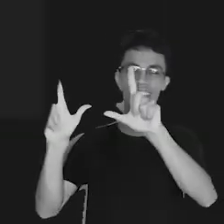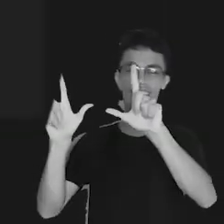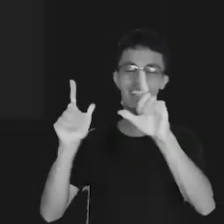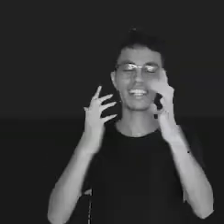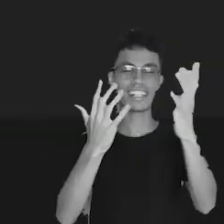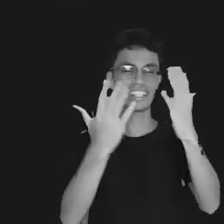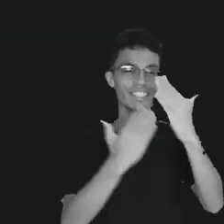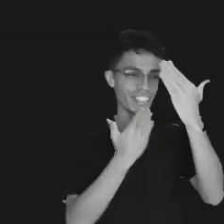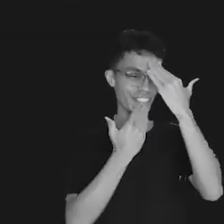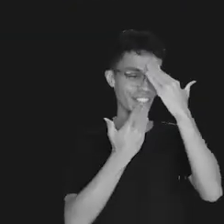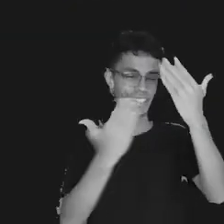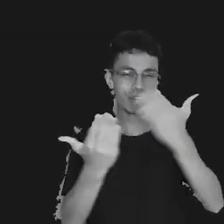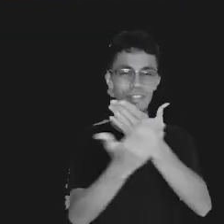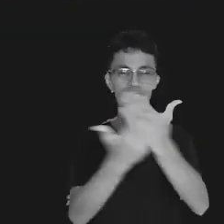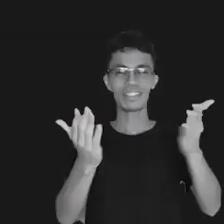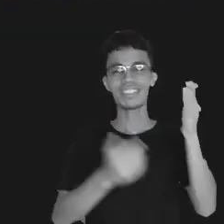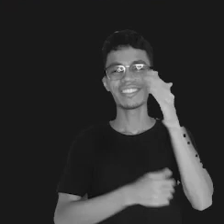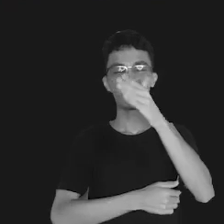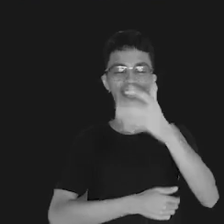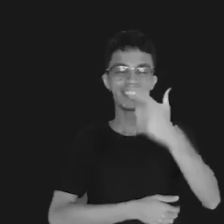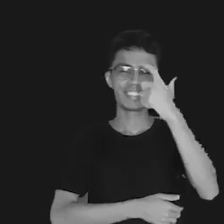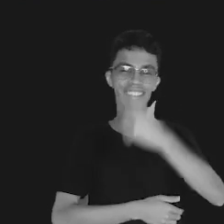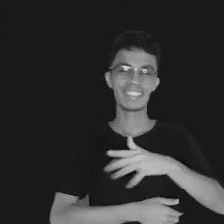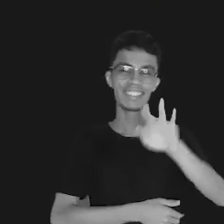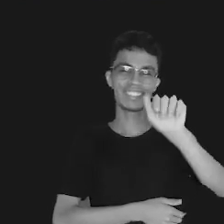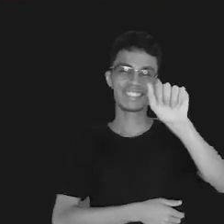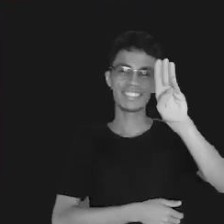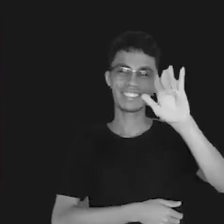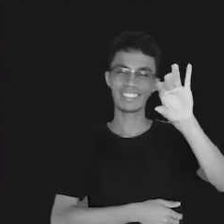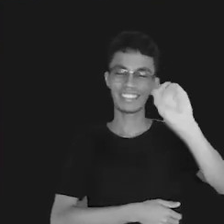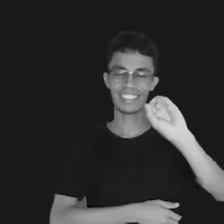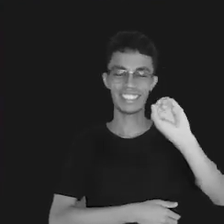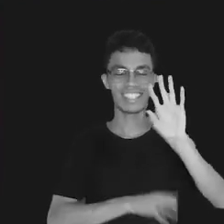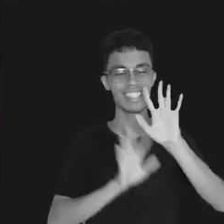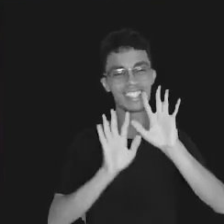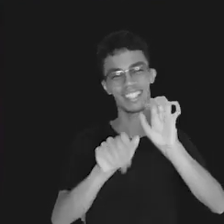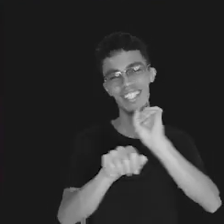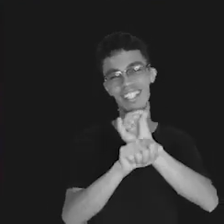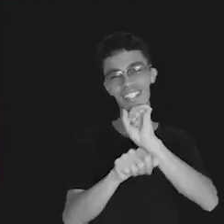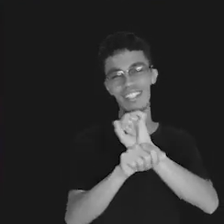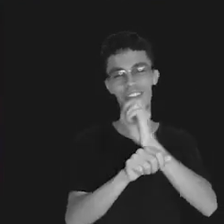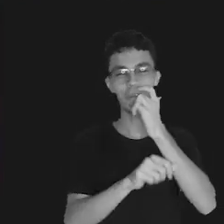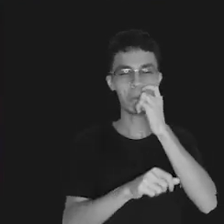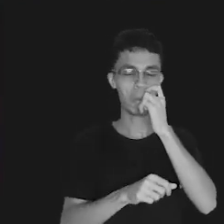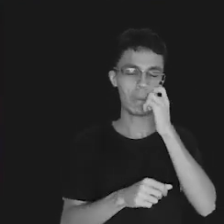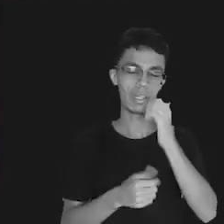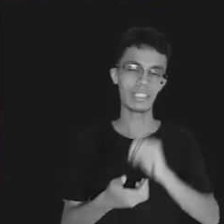Quero agradecer a presença de todos. Eu sou Fábio Hilst. Espera aí que eu tô com um eco aqui.